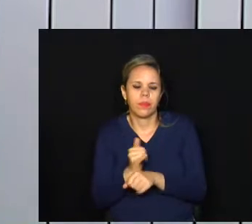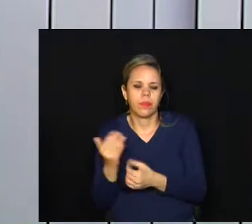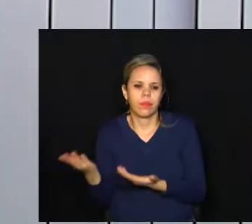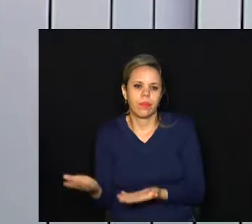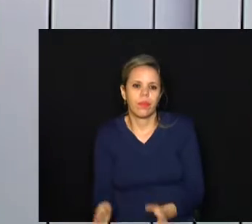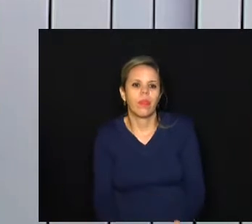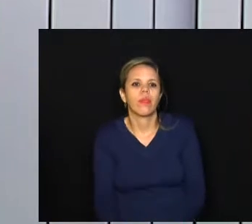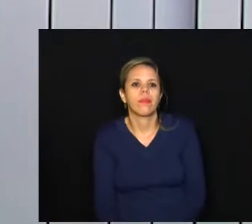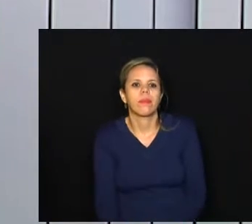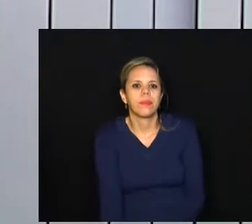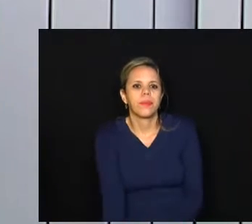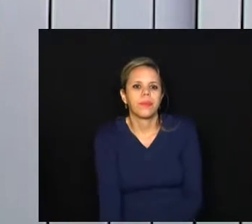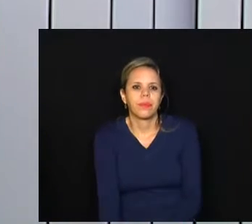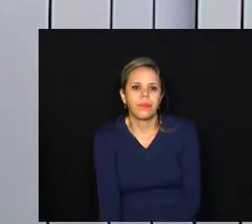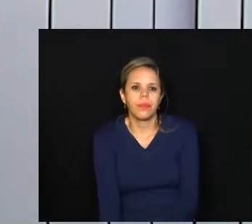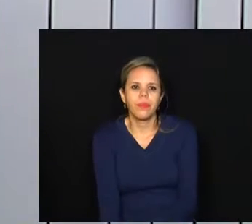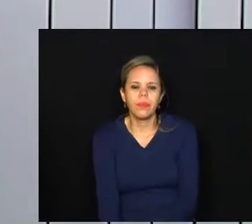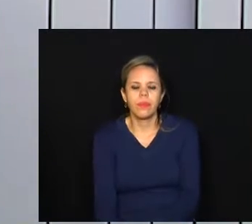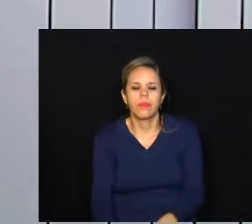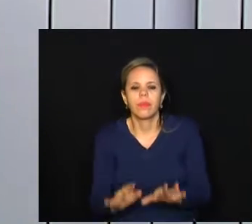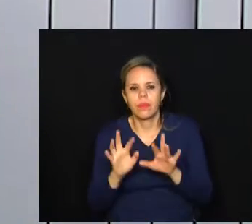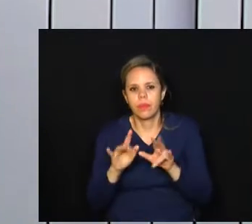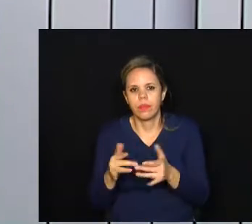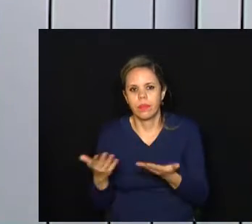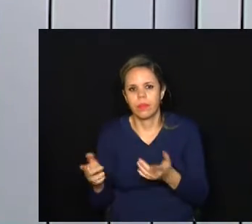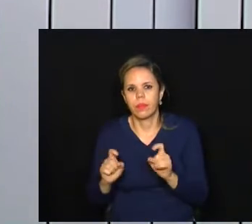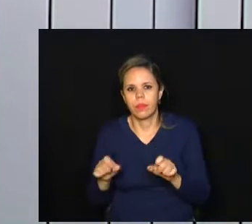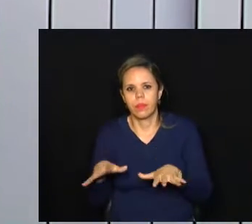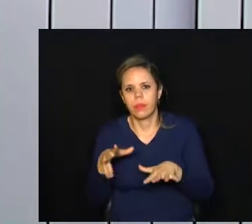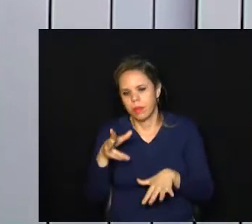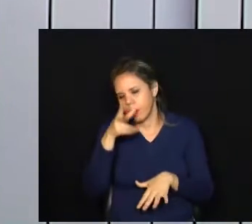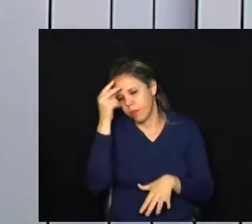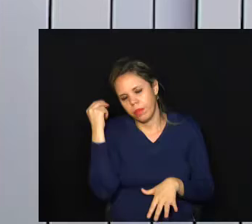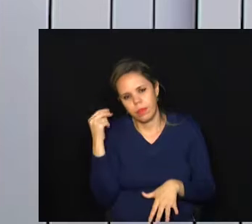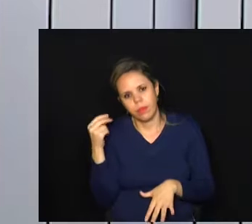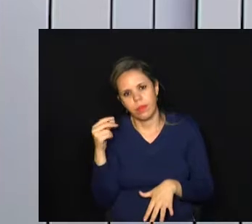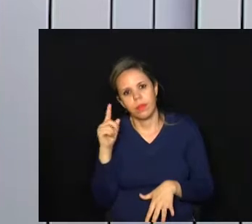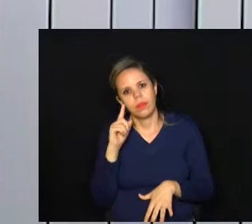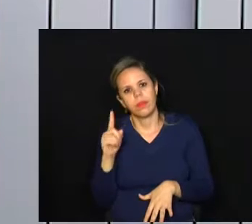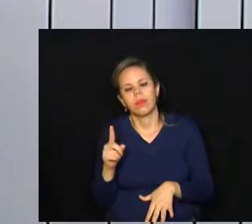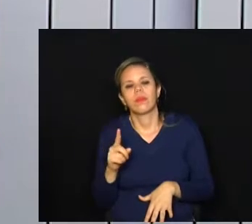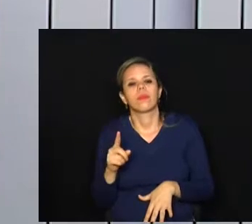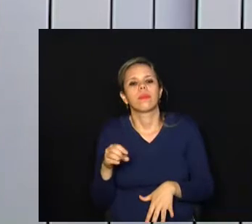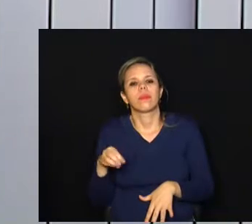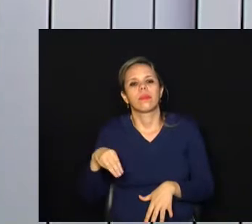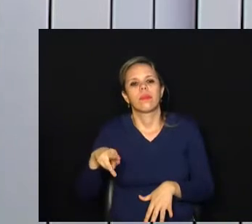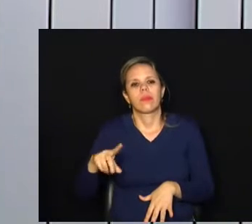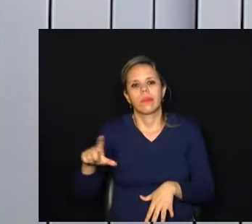youtube.com/TV Câmara Campinas. É só digitar lá Audiência Pública, Dia Marielle Franco,